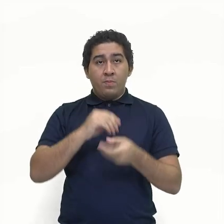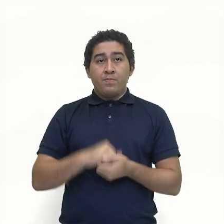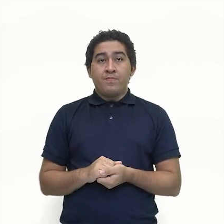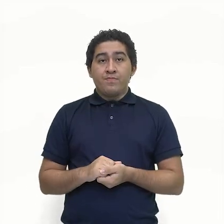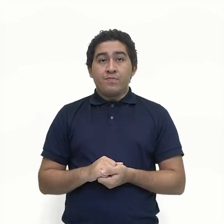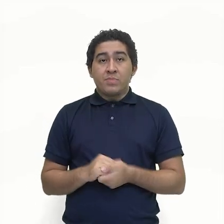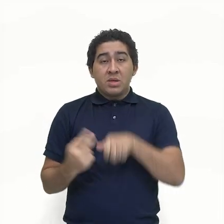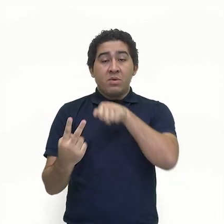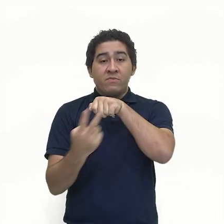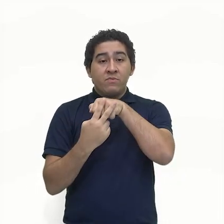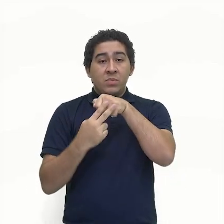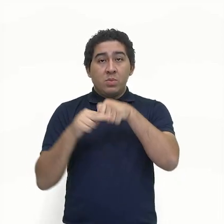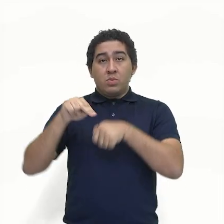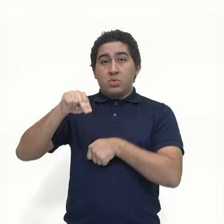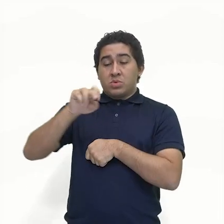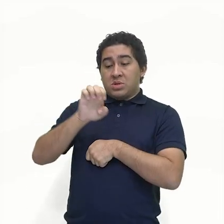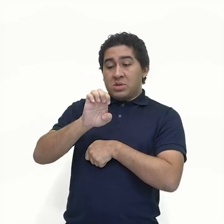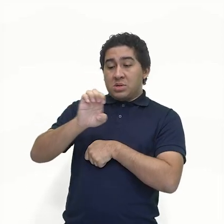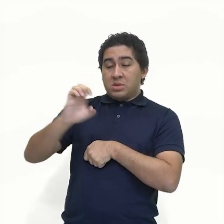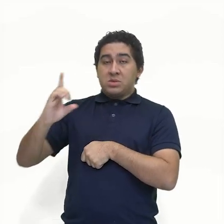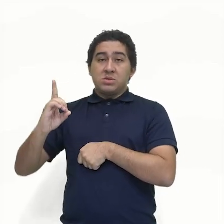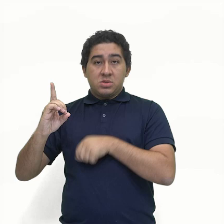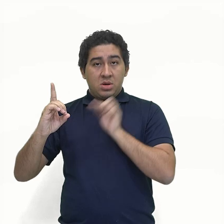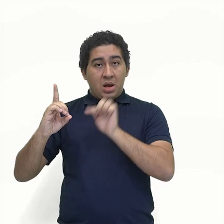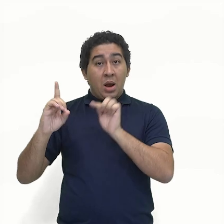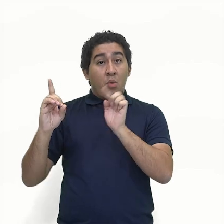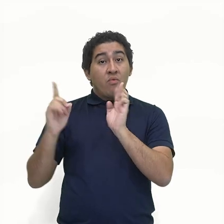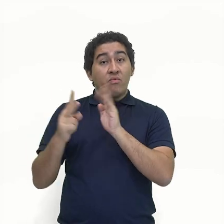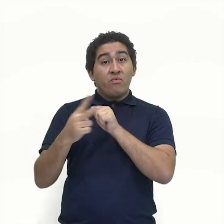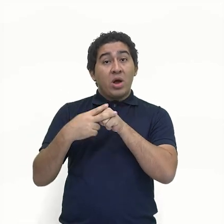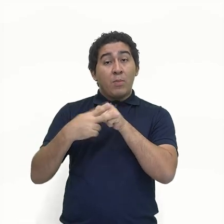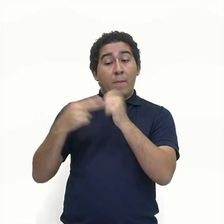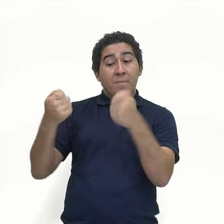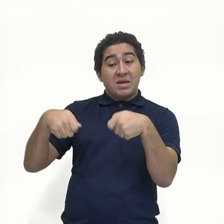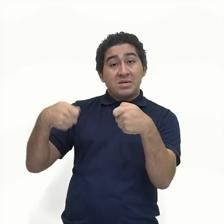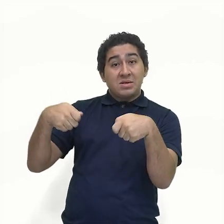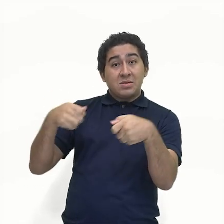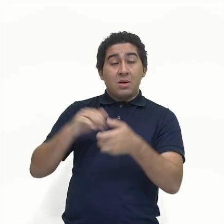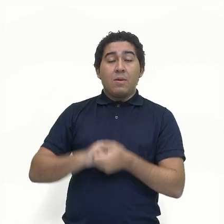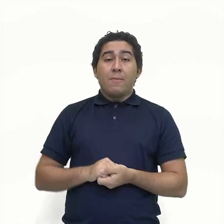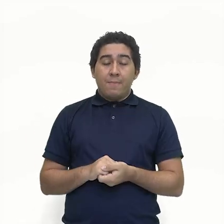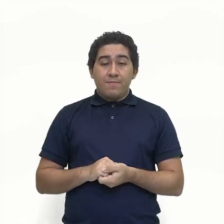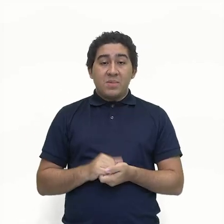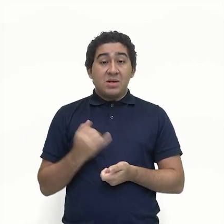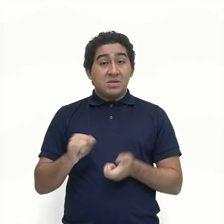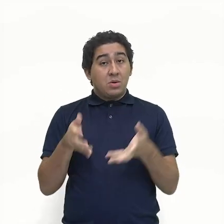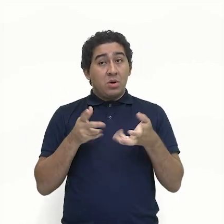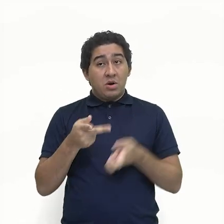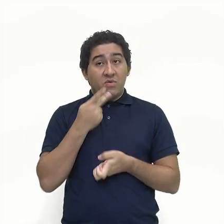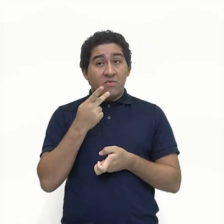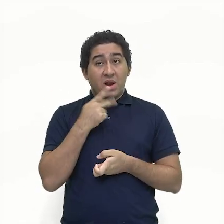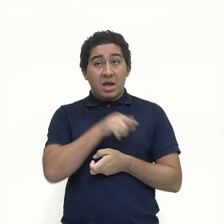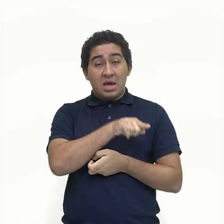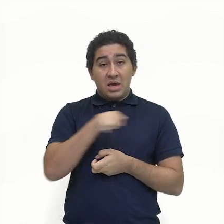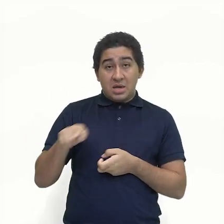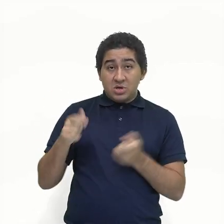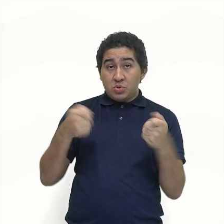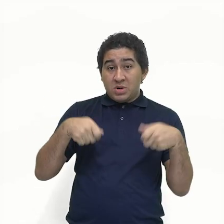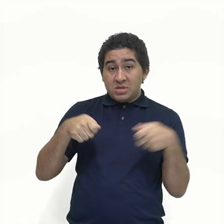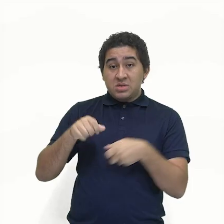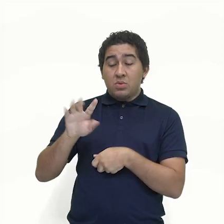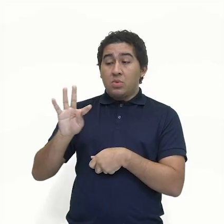verbo need, que é o verbo precisar. Se eu quiser falar assim, ó, eles precisam, eu vou escrever